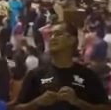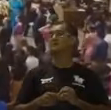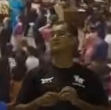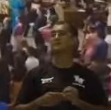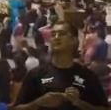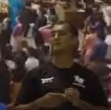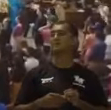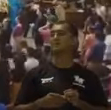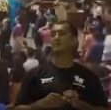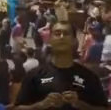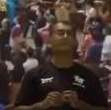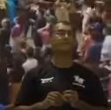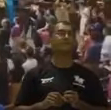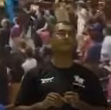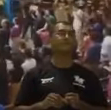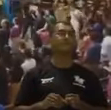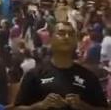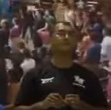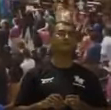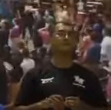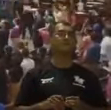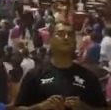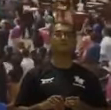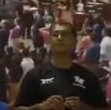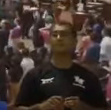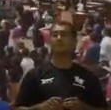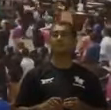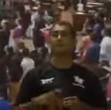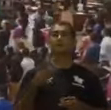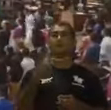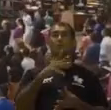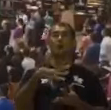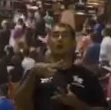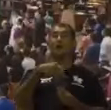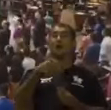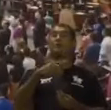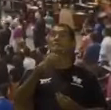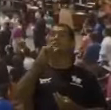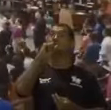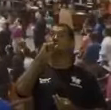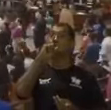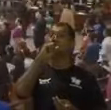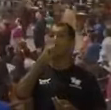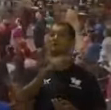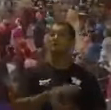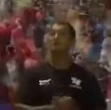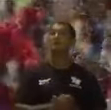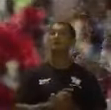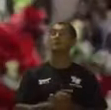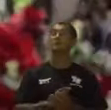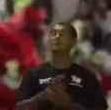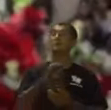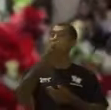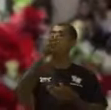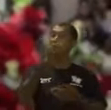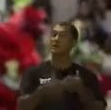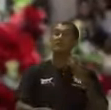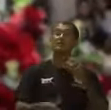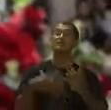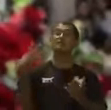décima pessoa para Jesus. É a tua alma que está correndo risco. É você que está em